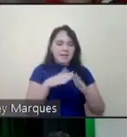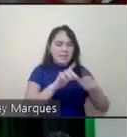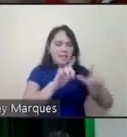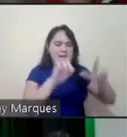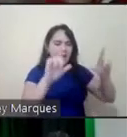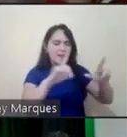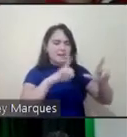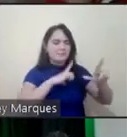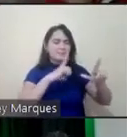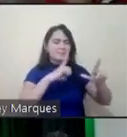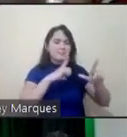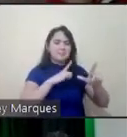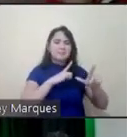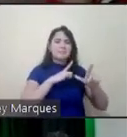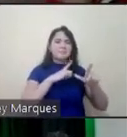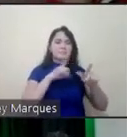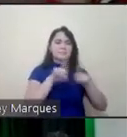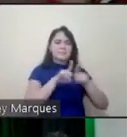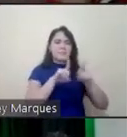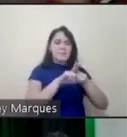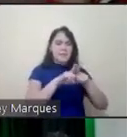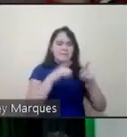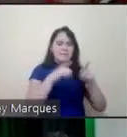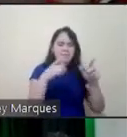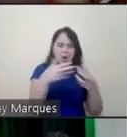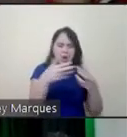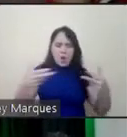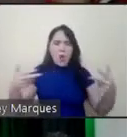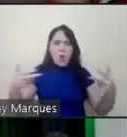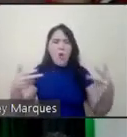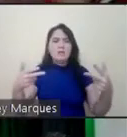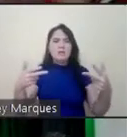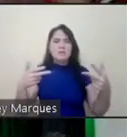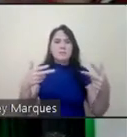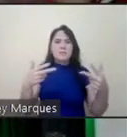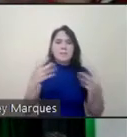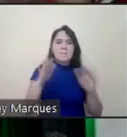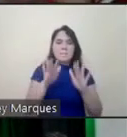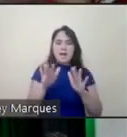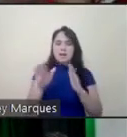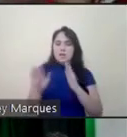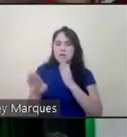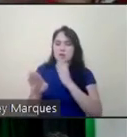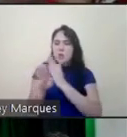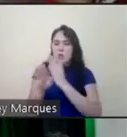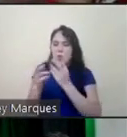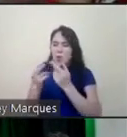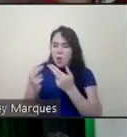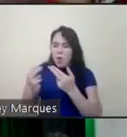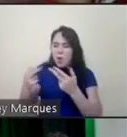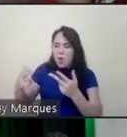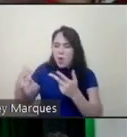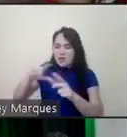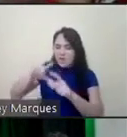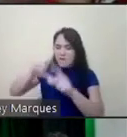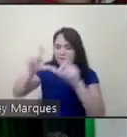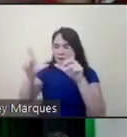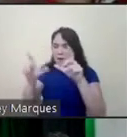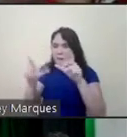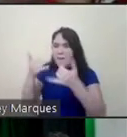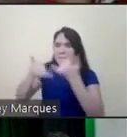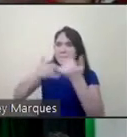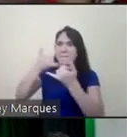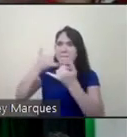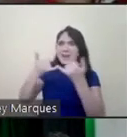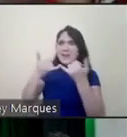mas posso suspirá-lo. Adivinho formas que não se encontram na matéria ao brincar de Deus, criando algo que não